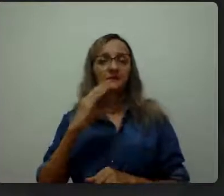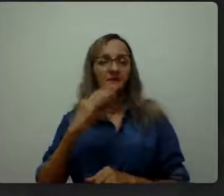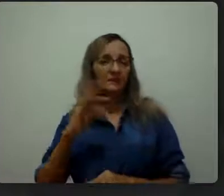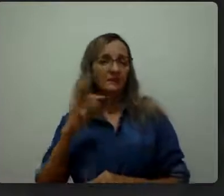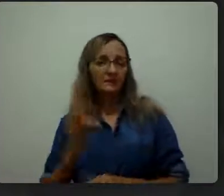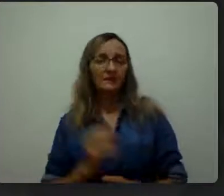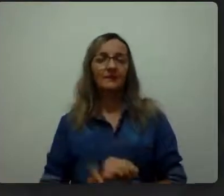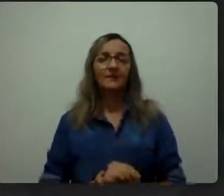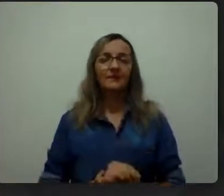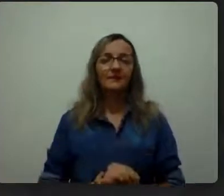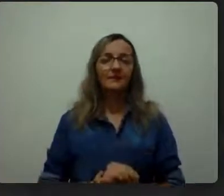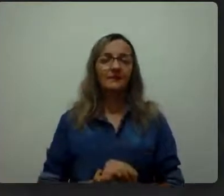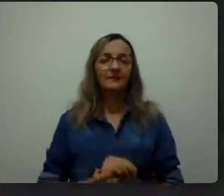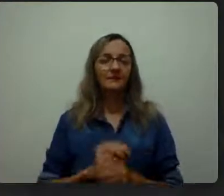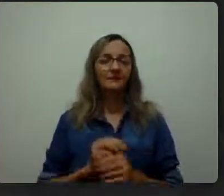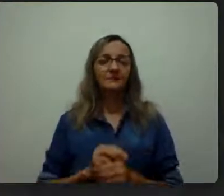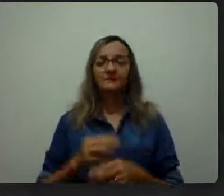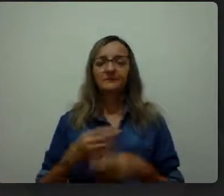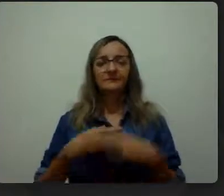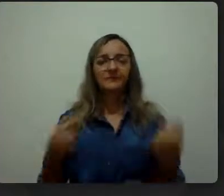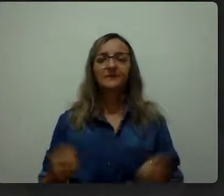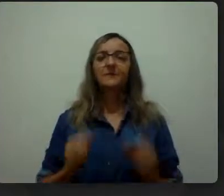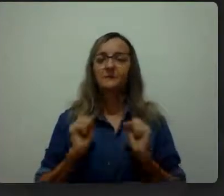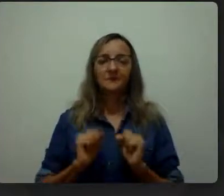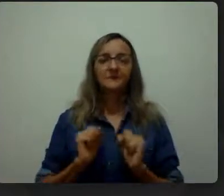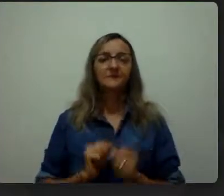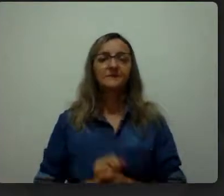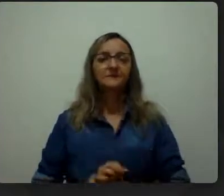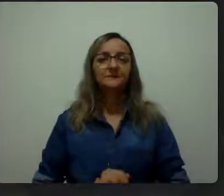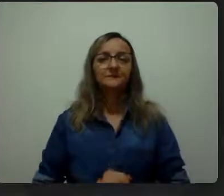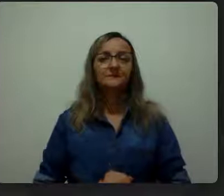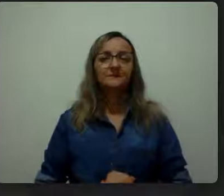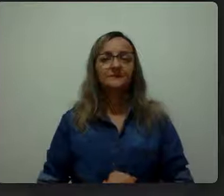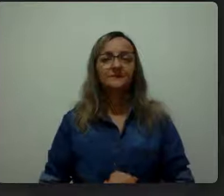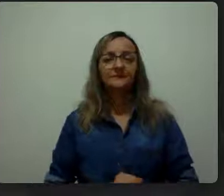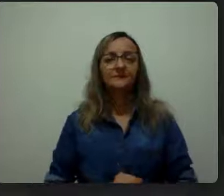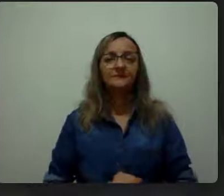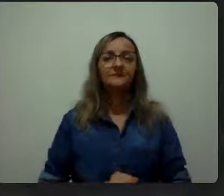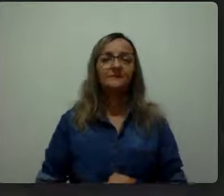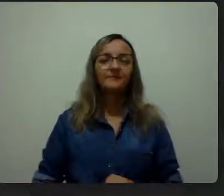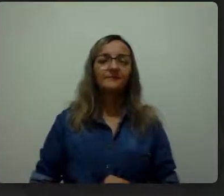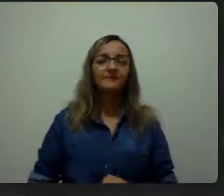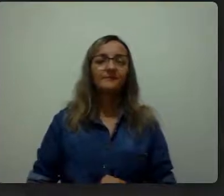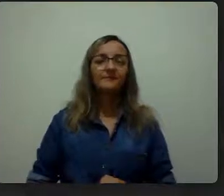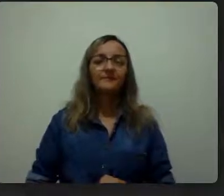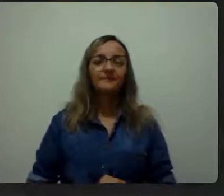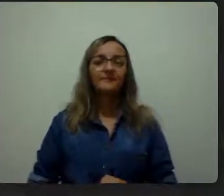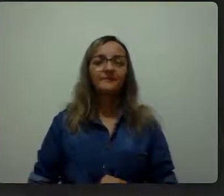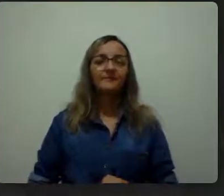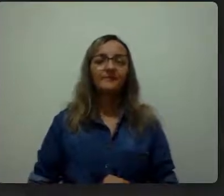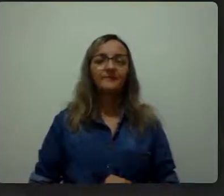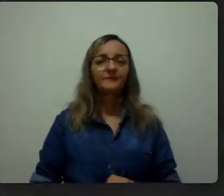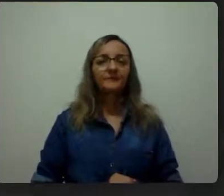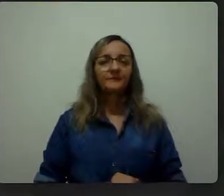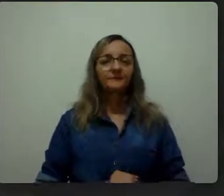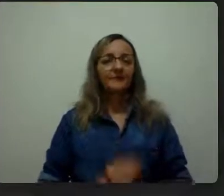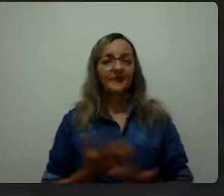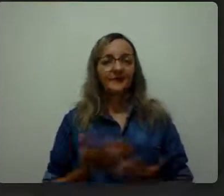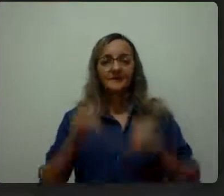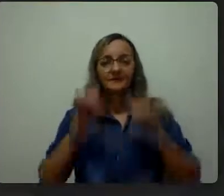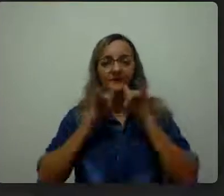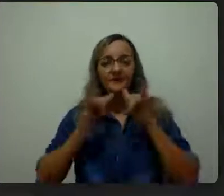Stephanie. Manda beijo para minhas alunas, Andrei, e meus alunos. Forte abraço, hein? Pessoal, obrigado. Deixa eu